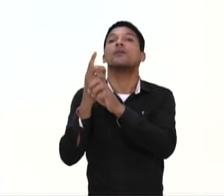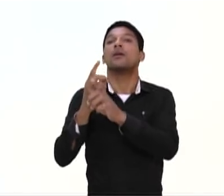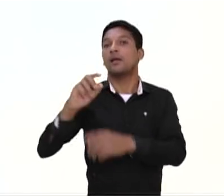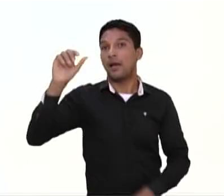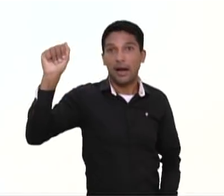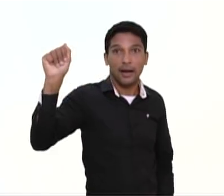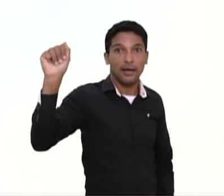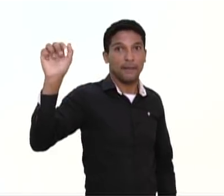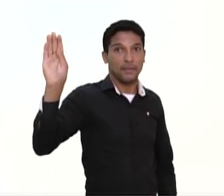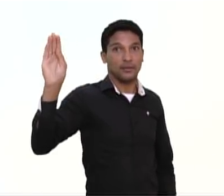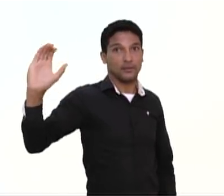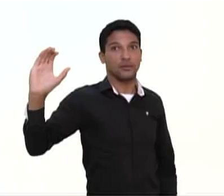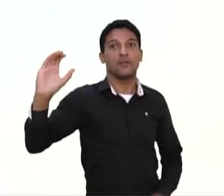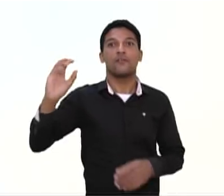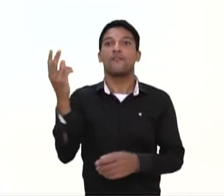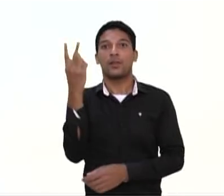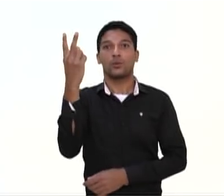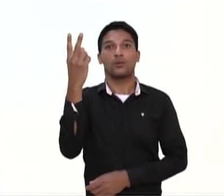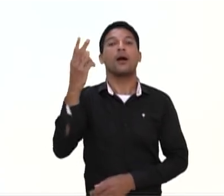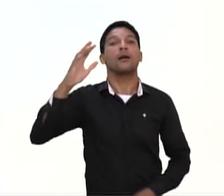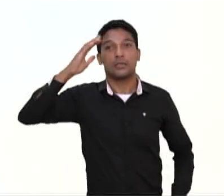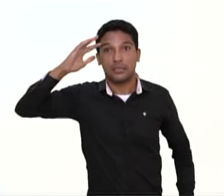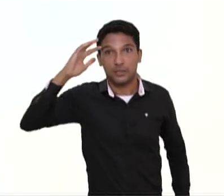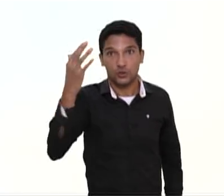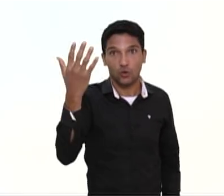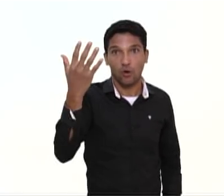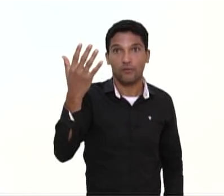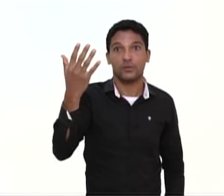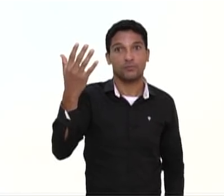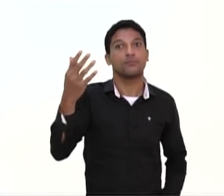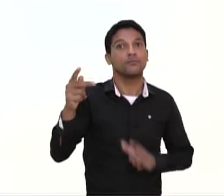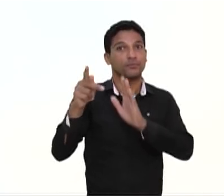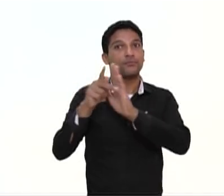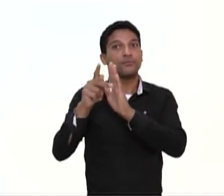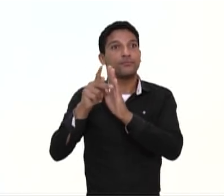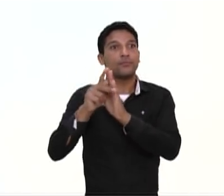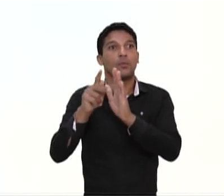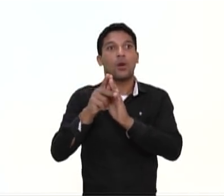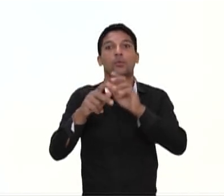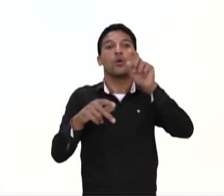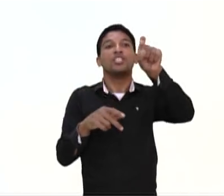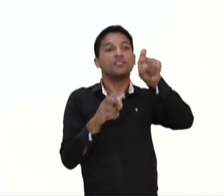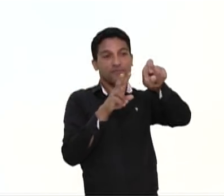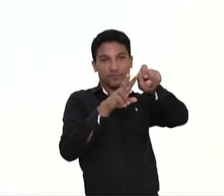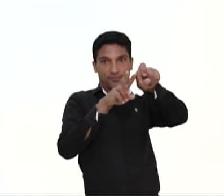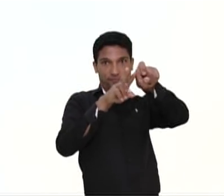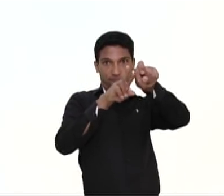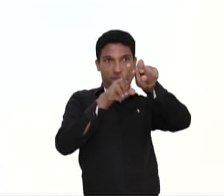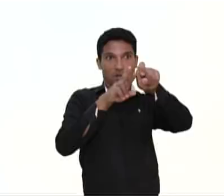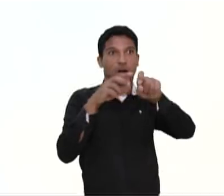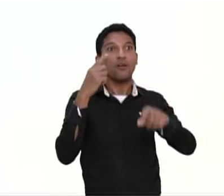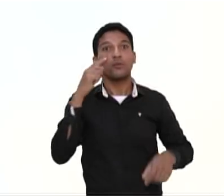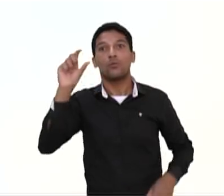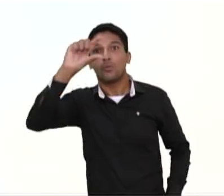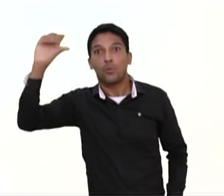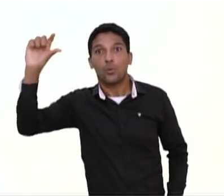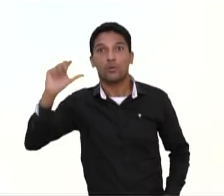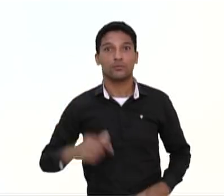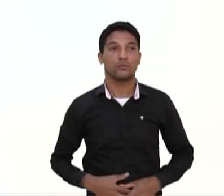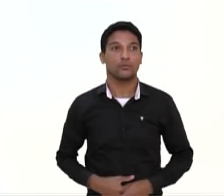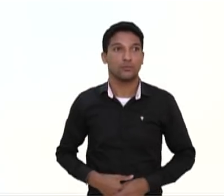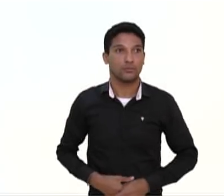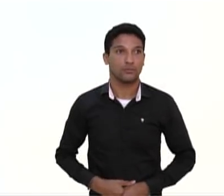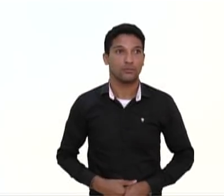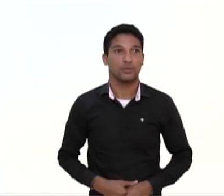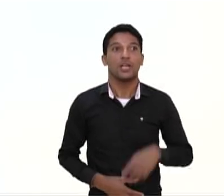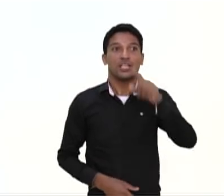para resolver o x do vértice, né? Então, A igual a menos 1, B igual a 4 e C igual a 5. X do vértice